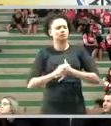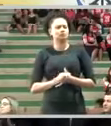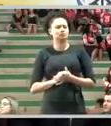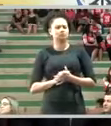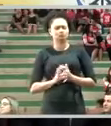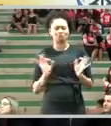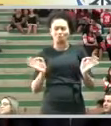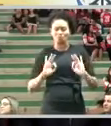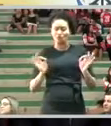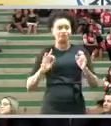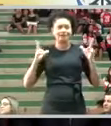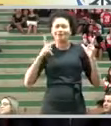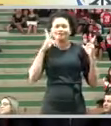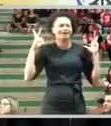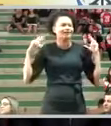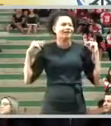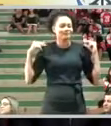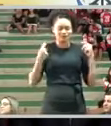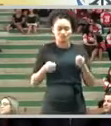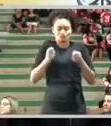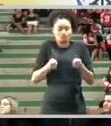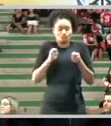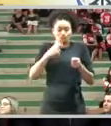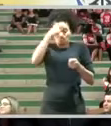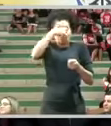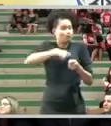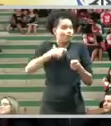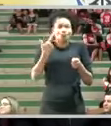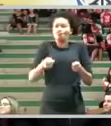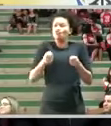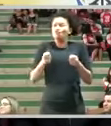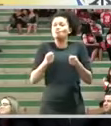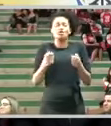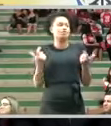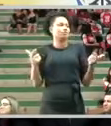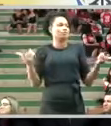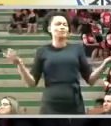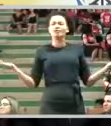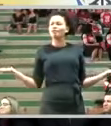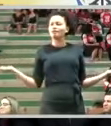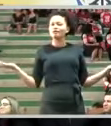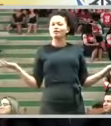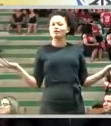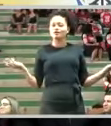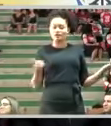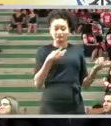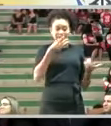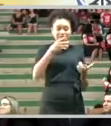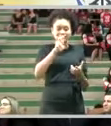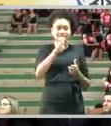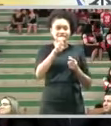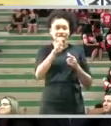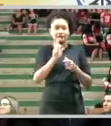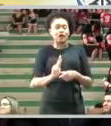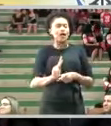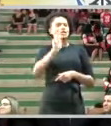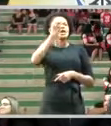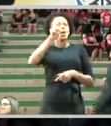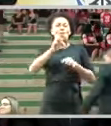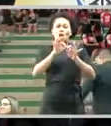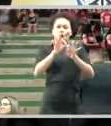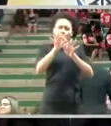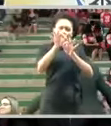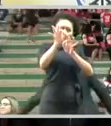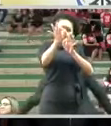sem motorista, sem vaqueiro, cerca de 35 quilômetros,